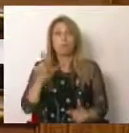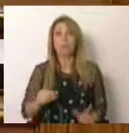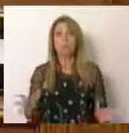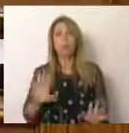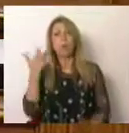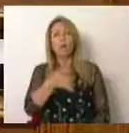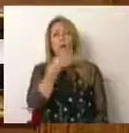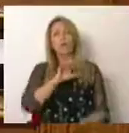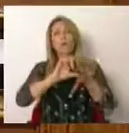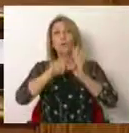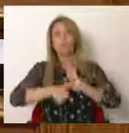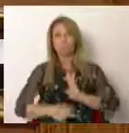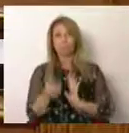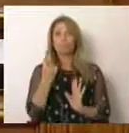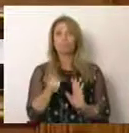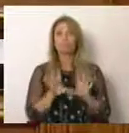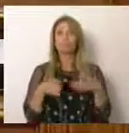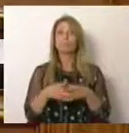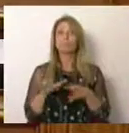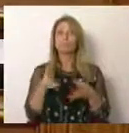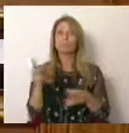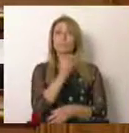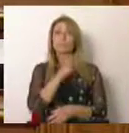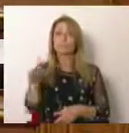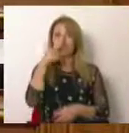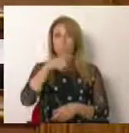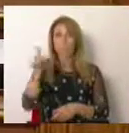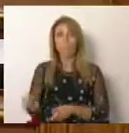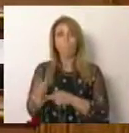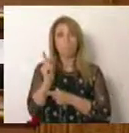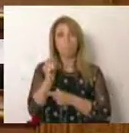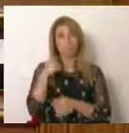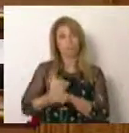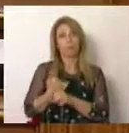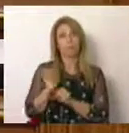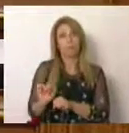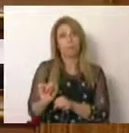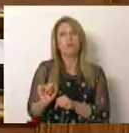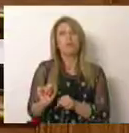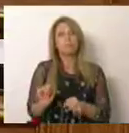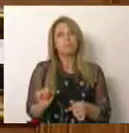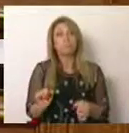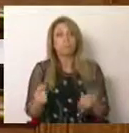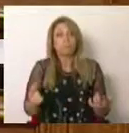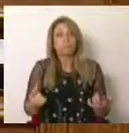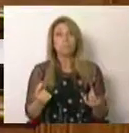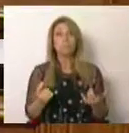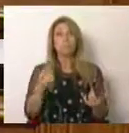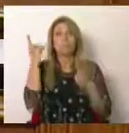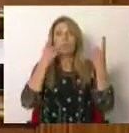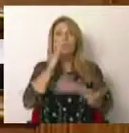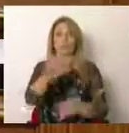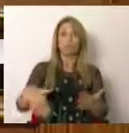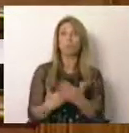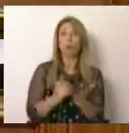estamos a falar de um projeto onde uma comunidade de cerca de 300 pescadores considera, tendo em conta aquilo que está proposto,